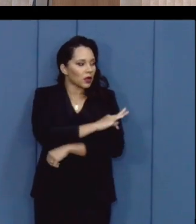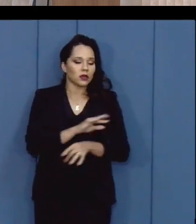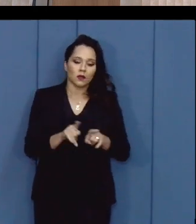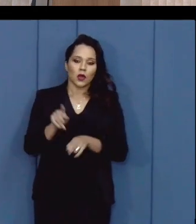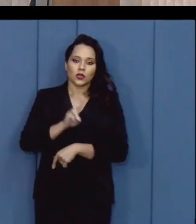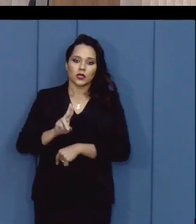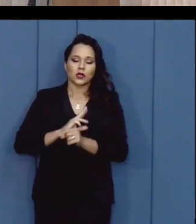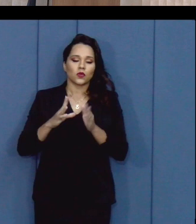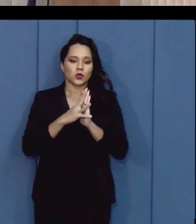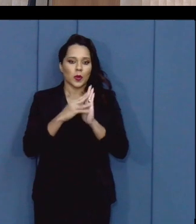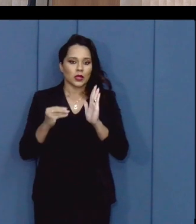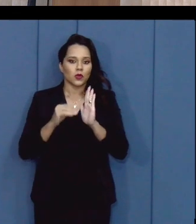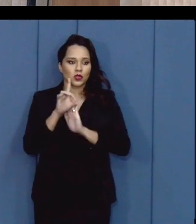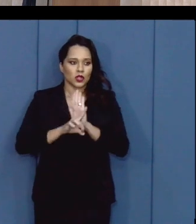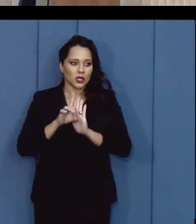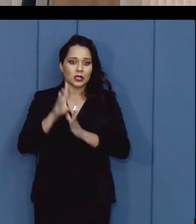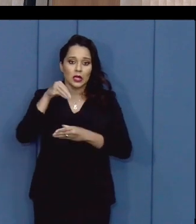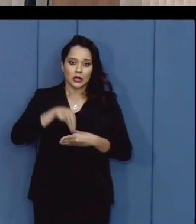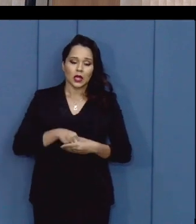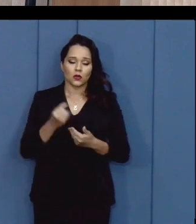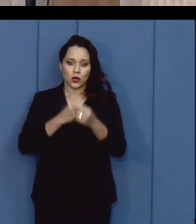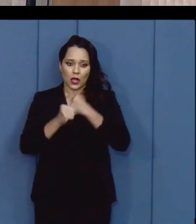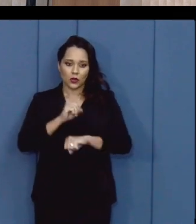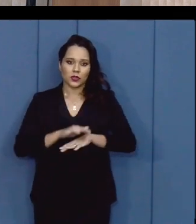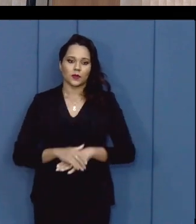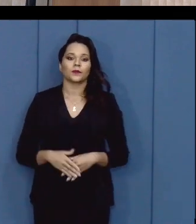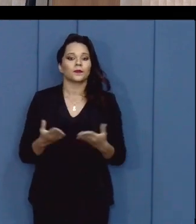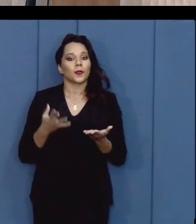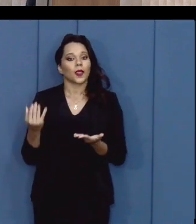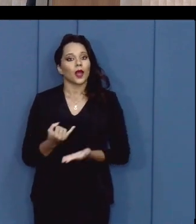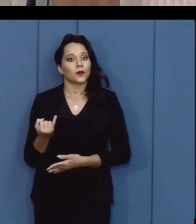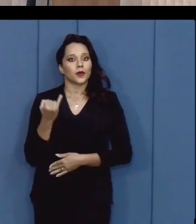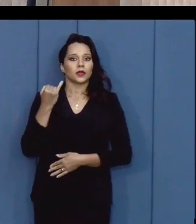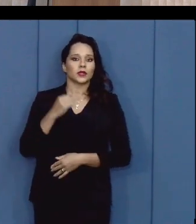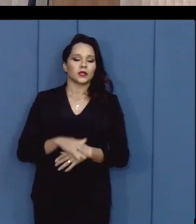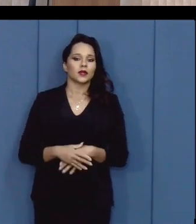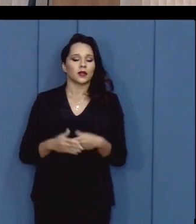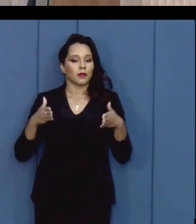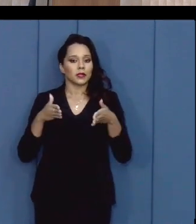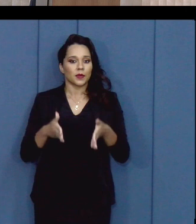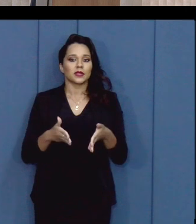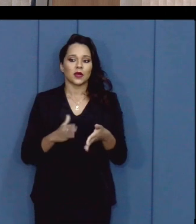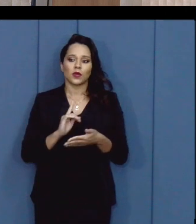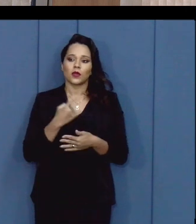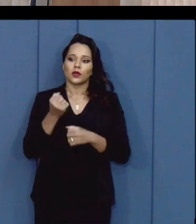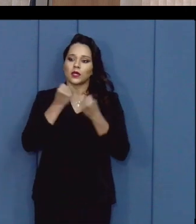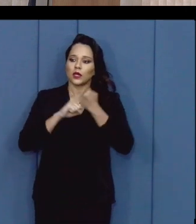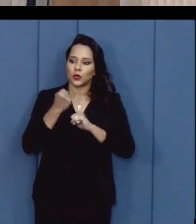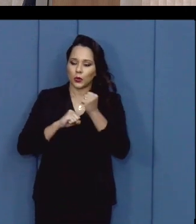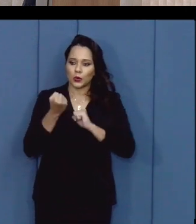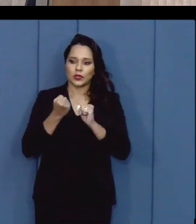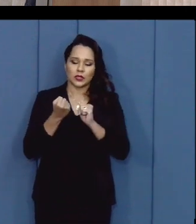também a aplicação desses padrões e diretrizes dentro da nossa indústria. E daí a importância da participação da nossa